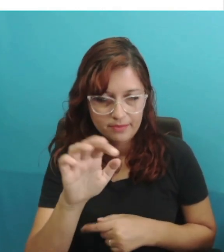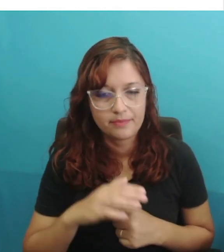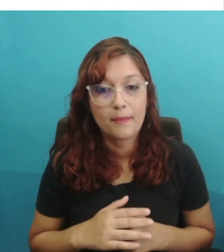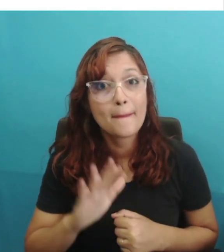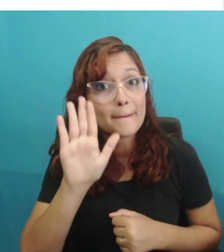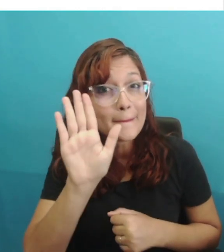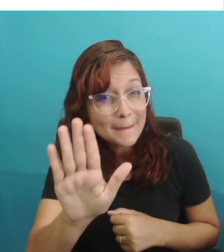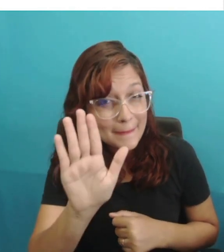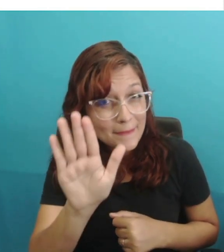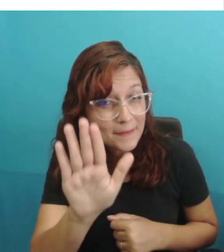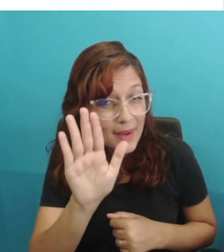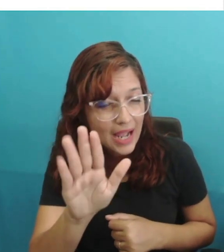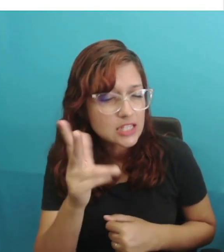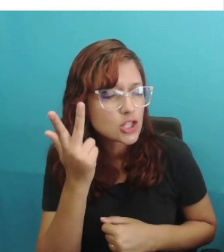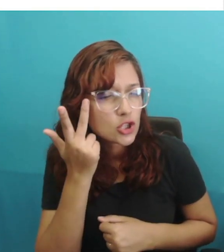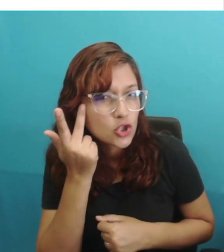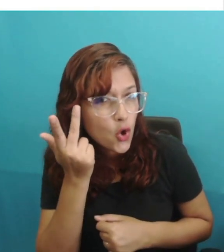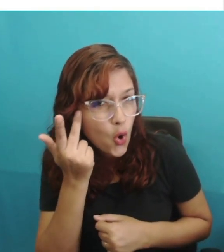abre.